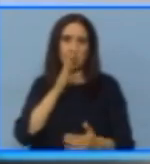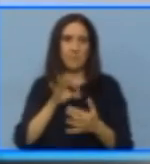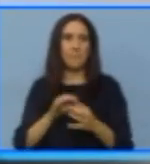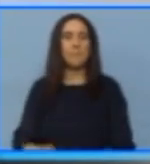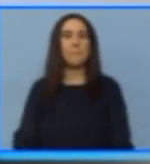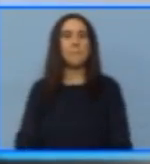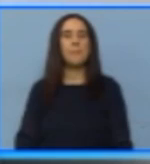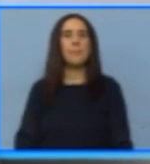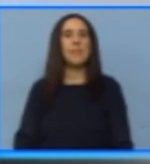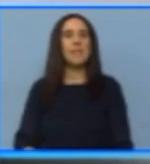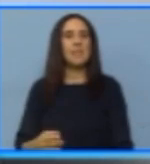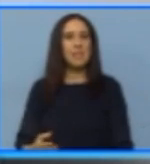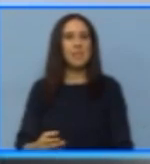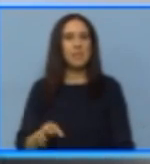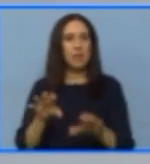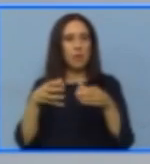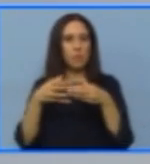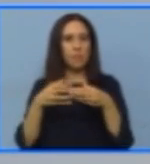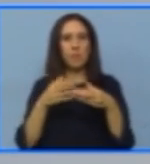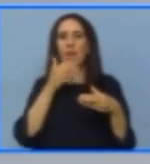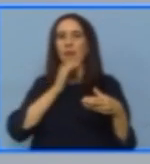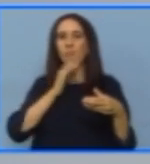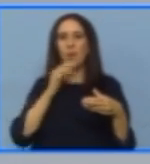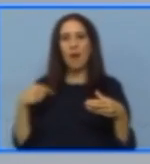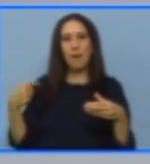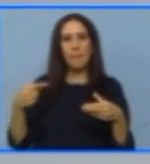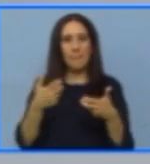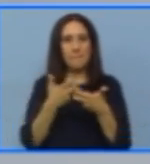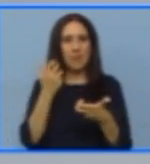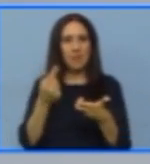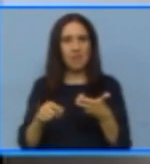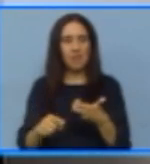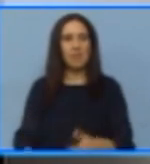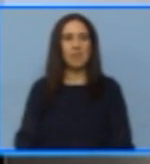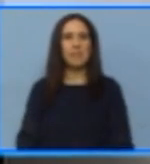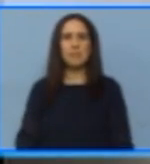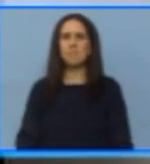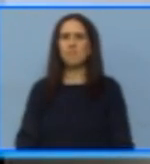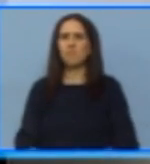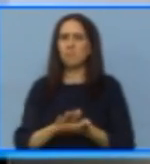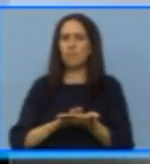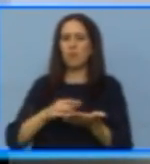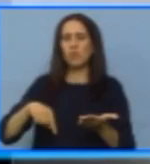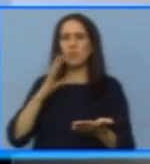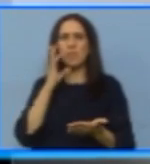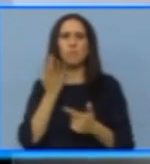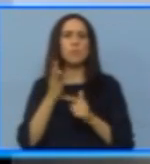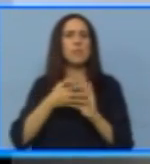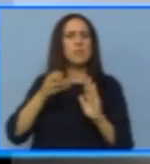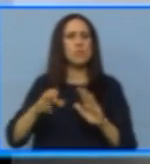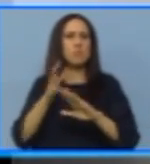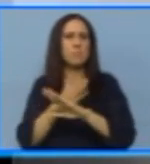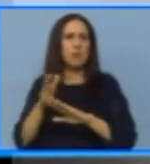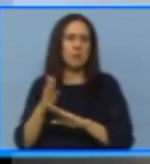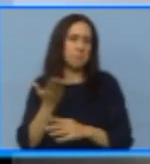já a rotina no vosso agrupamento em Évora? Sim, nós tentamos, como coisas básicas, como a separação de lixo, e